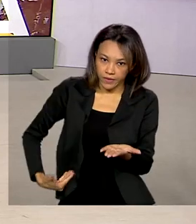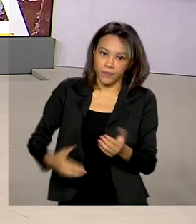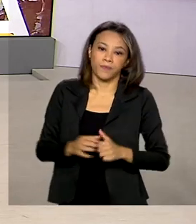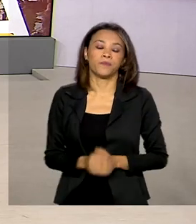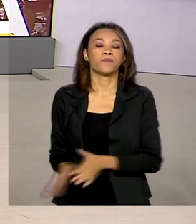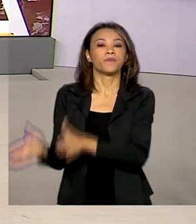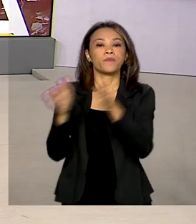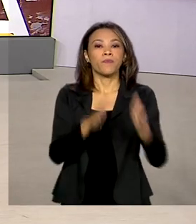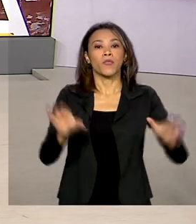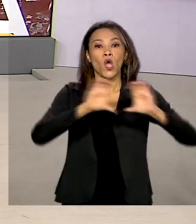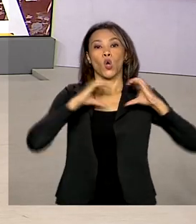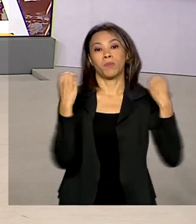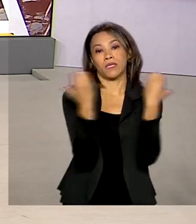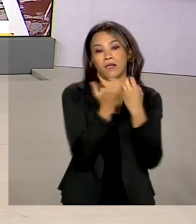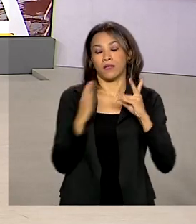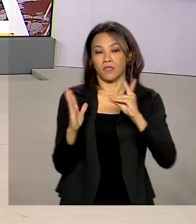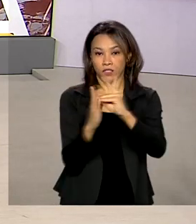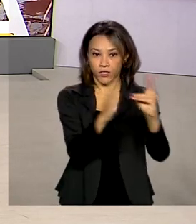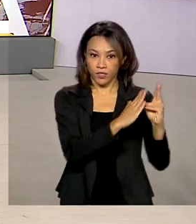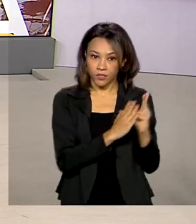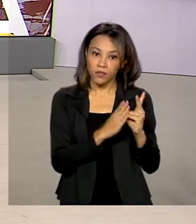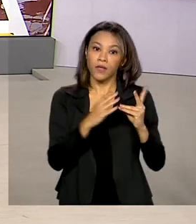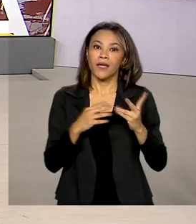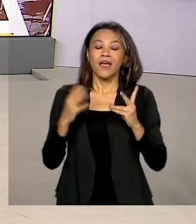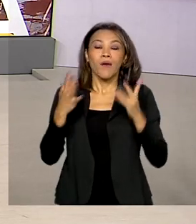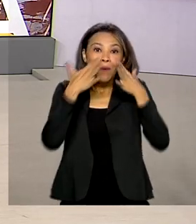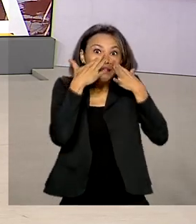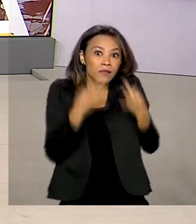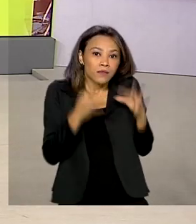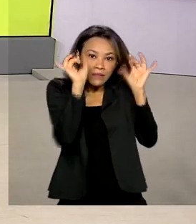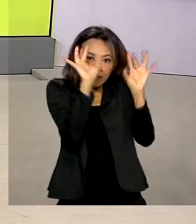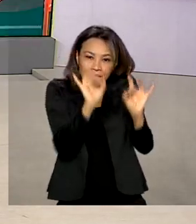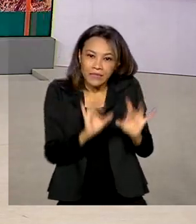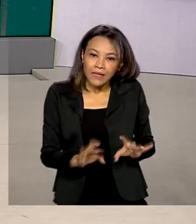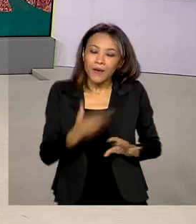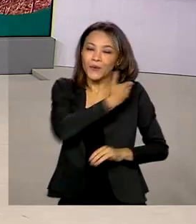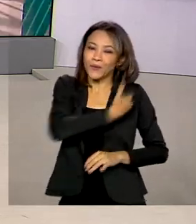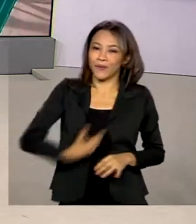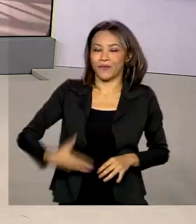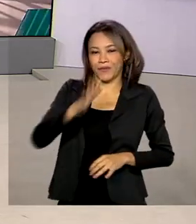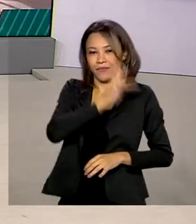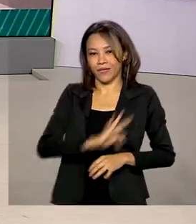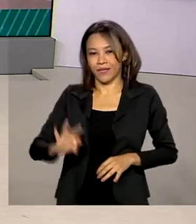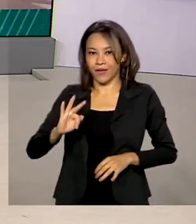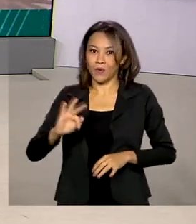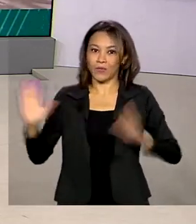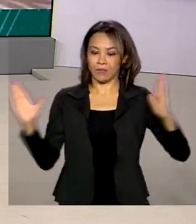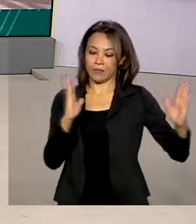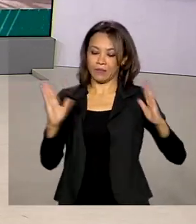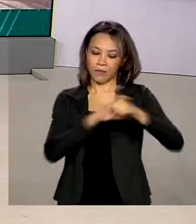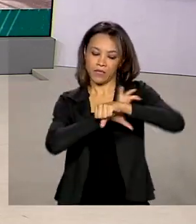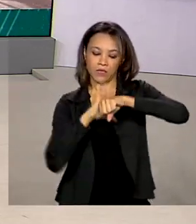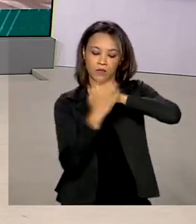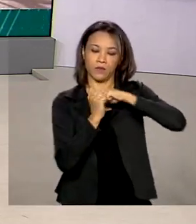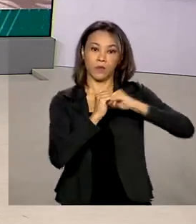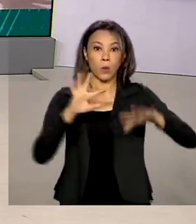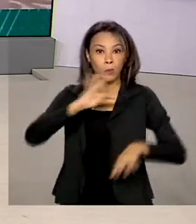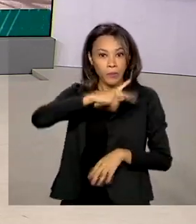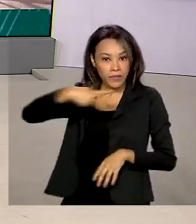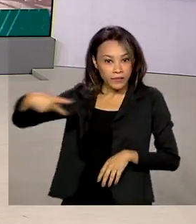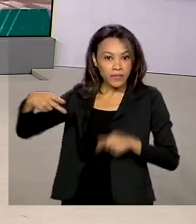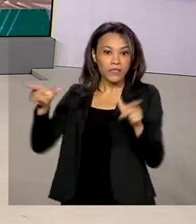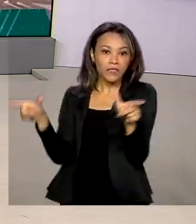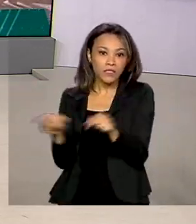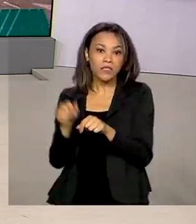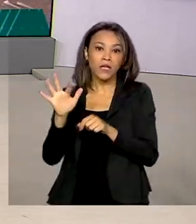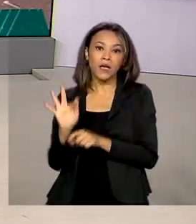Comunidades indígenas receberam atenção especial do governo federal durante a pandemia. O presidente da FUNAI participou do programa